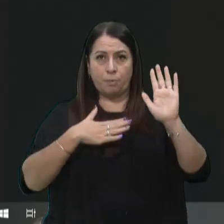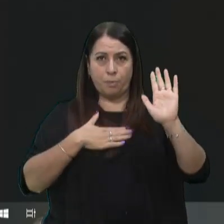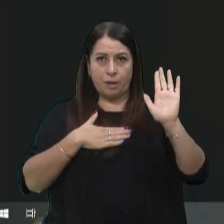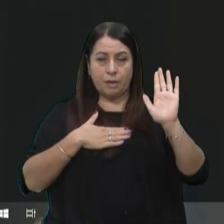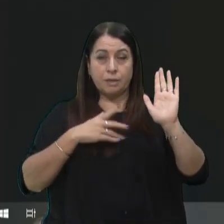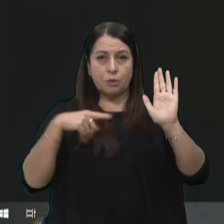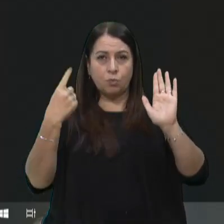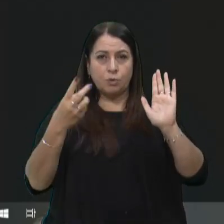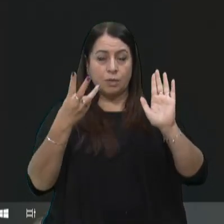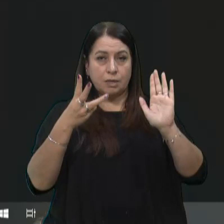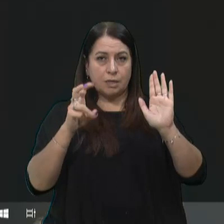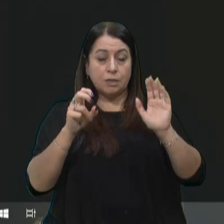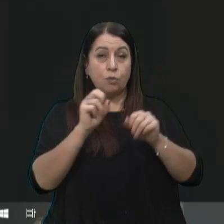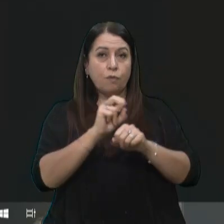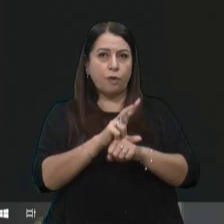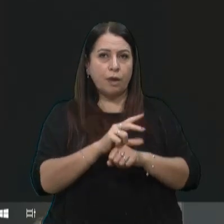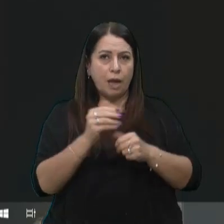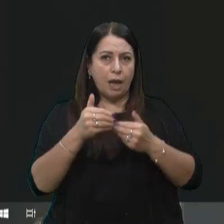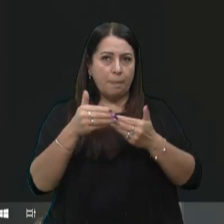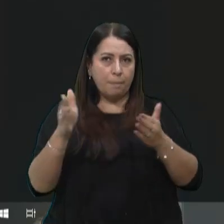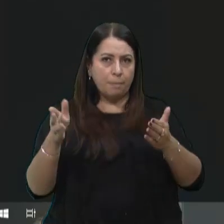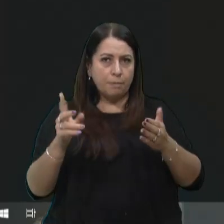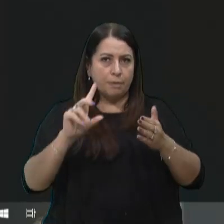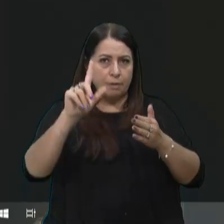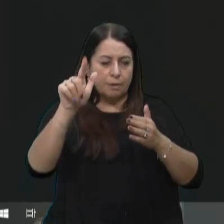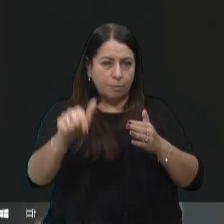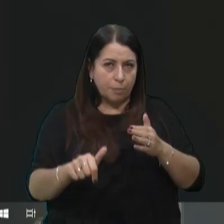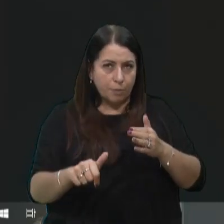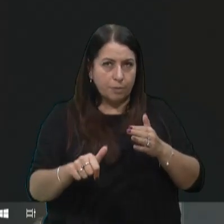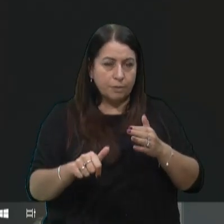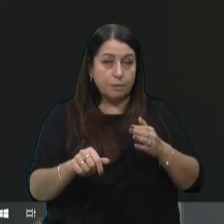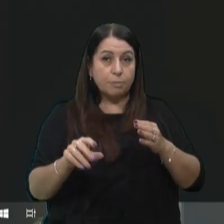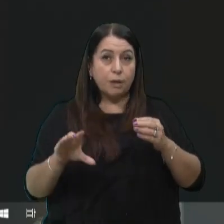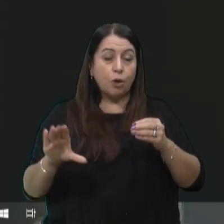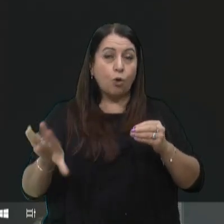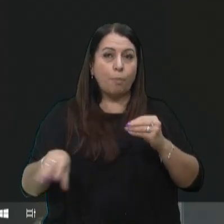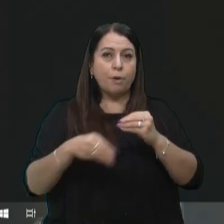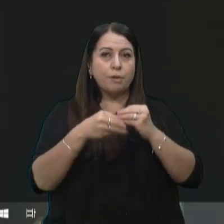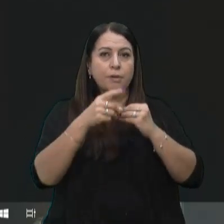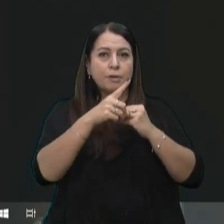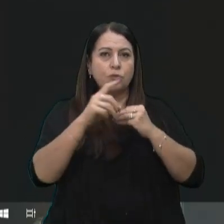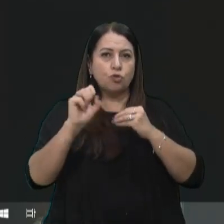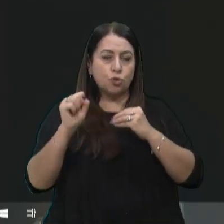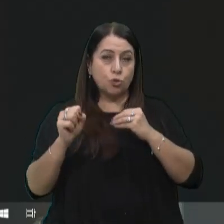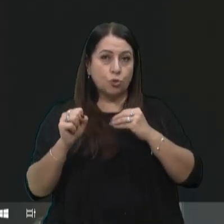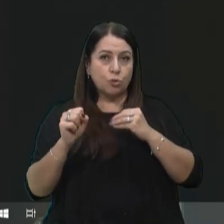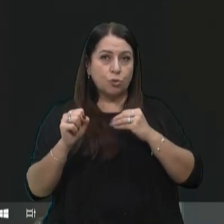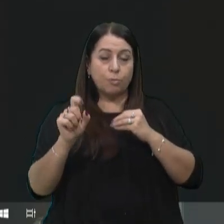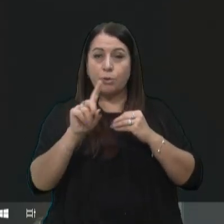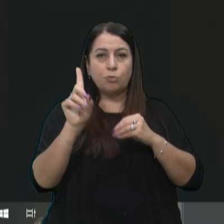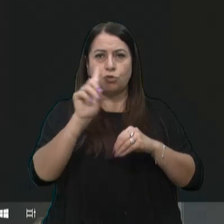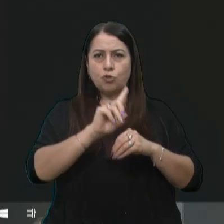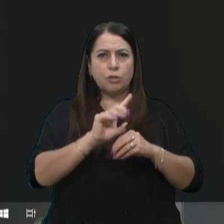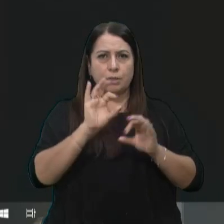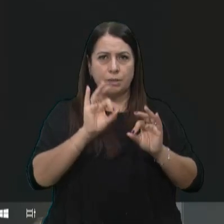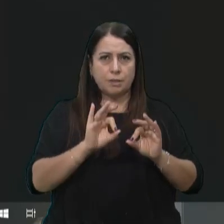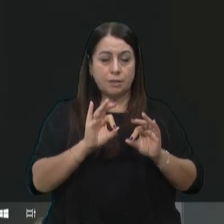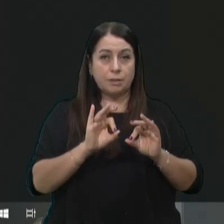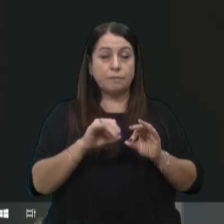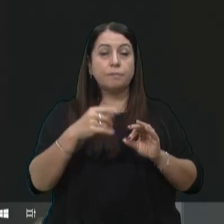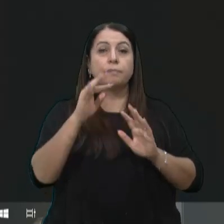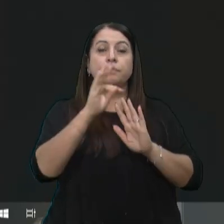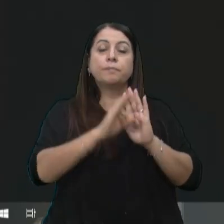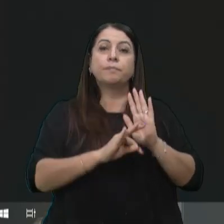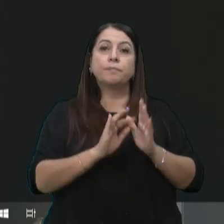que outras 35 vagas serão abertas posteriormente para completar os 118 anunciados mas ainda não há data definida vamos a